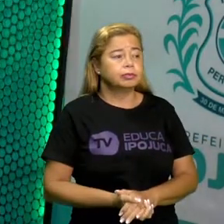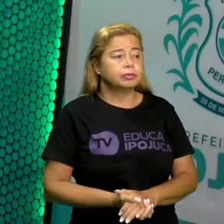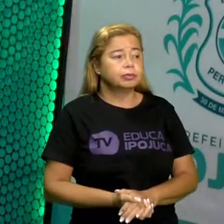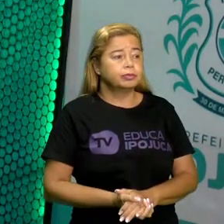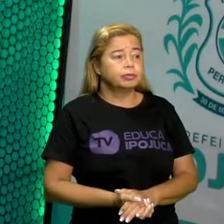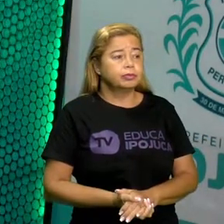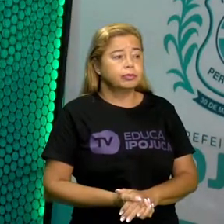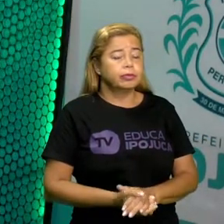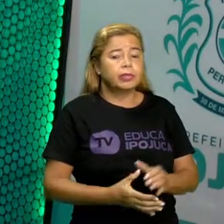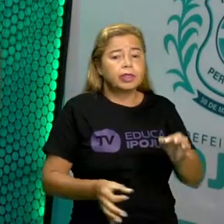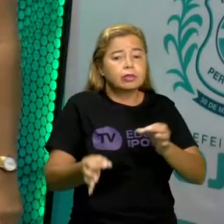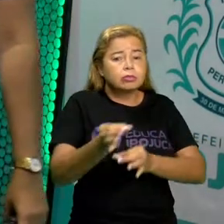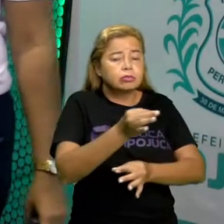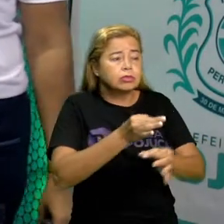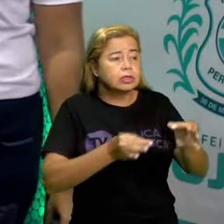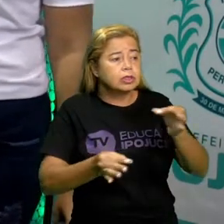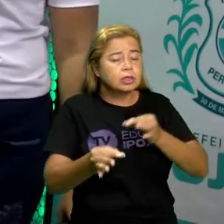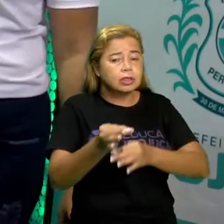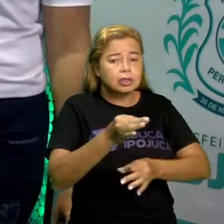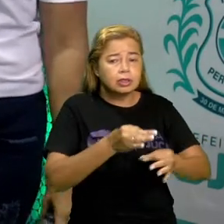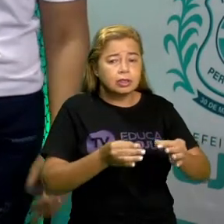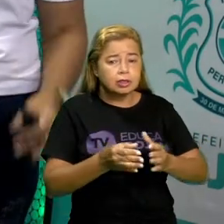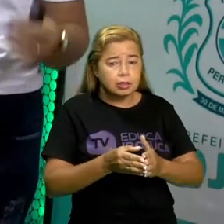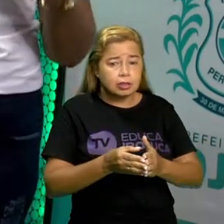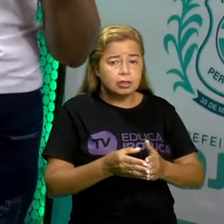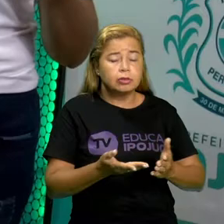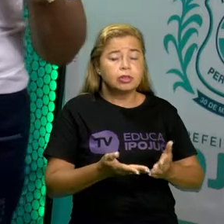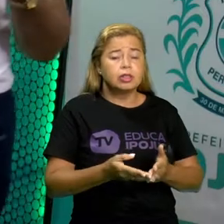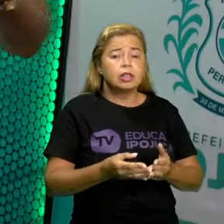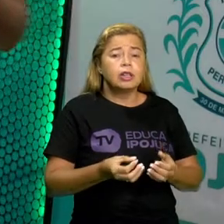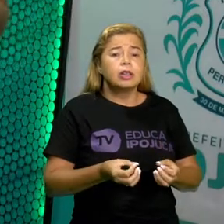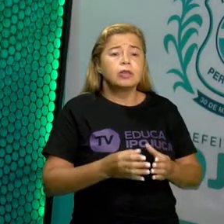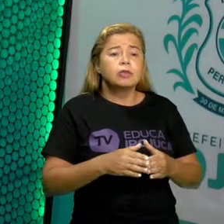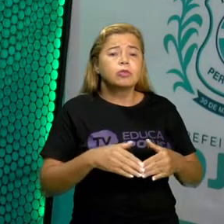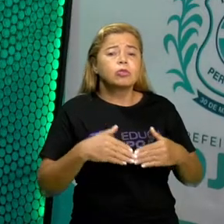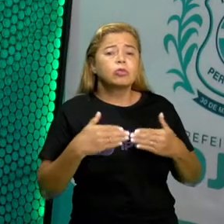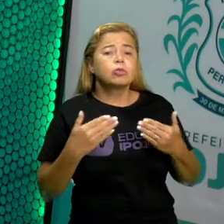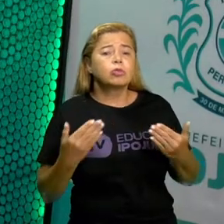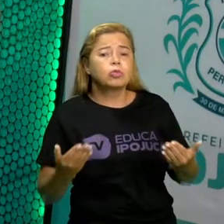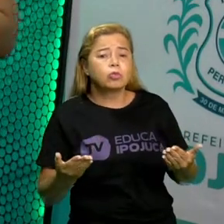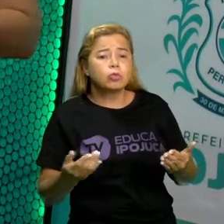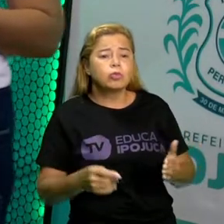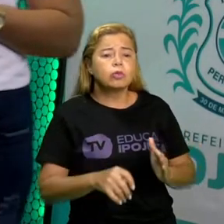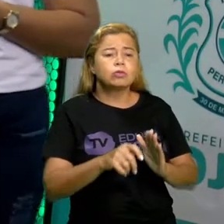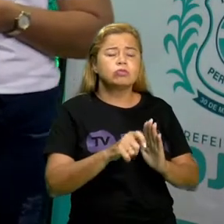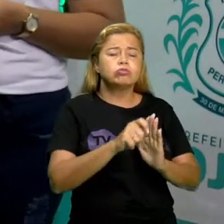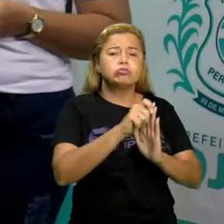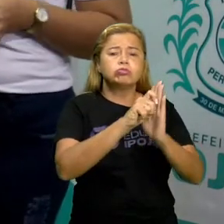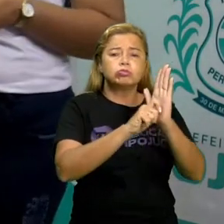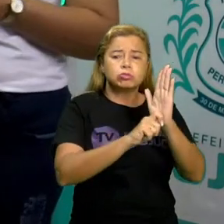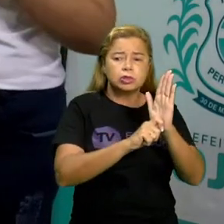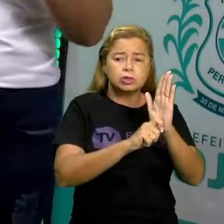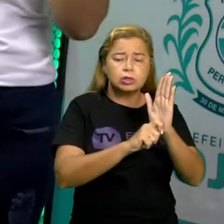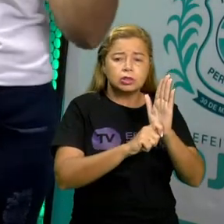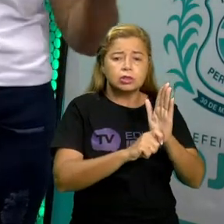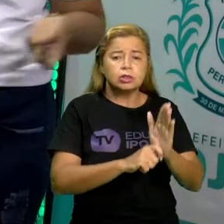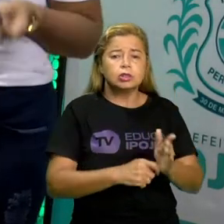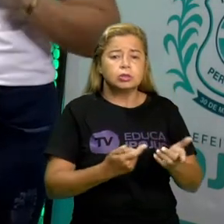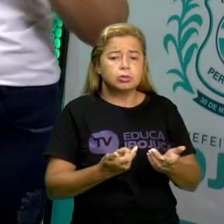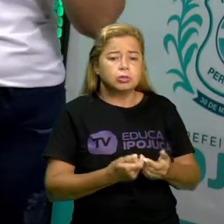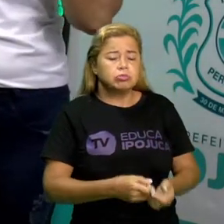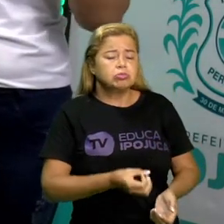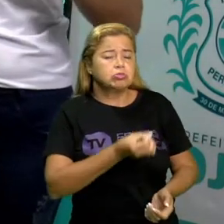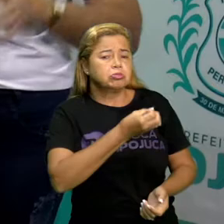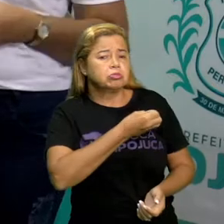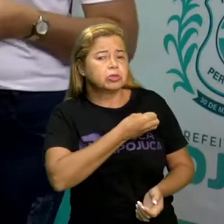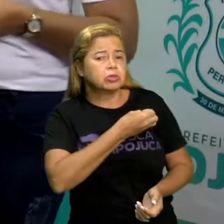a ordem, ela é a posição na qual um algarismo ocupa em um número. A gente falou na próxima